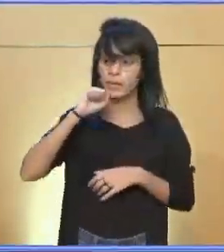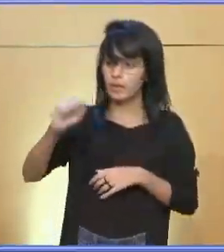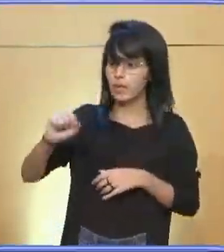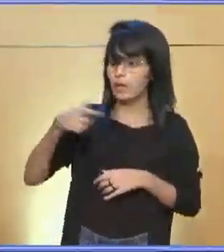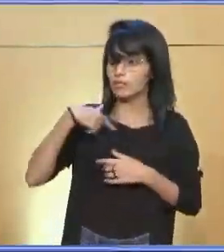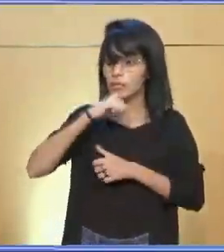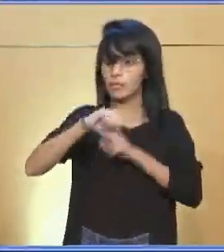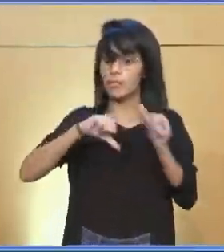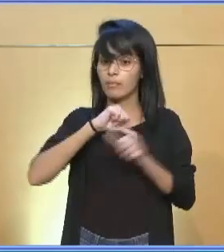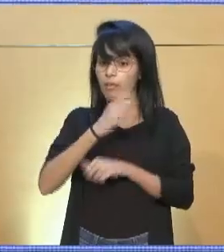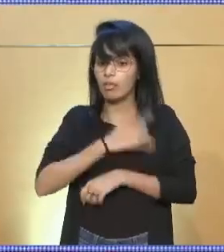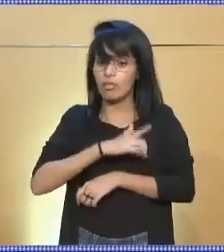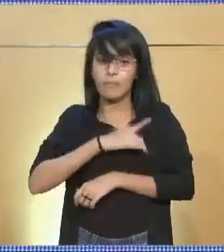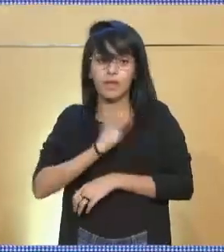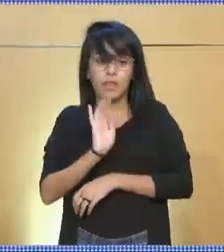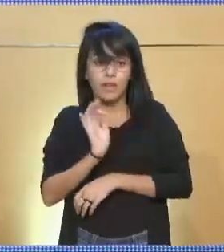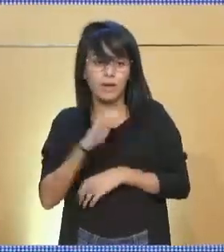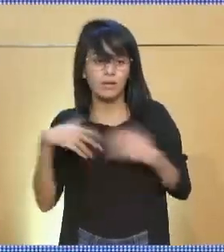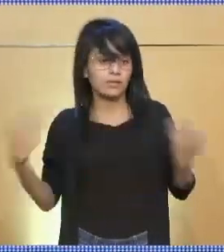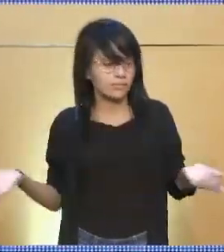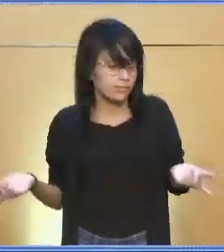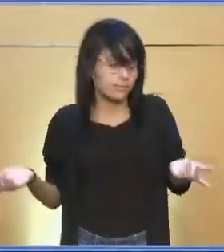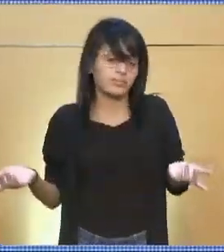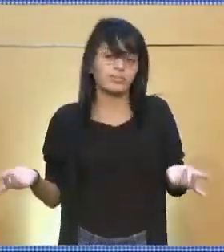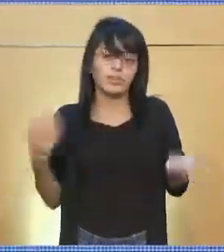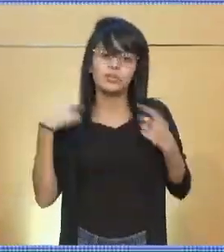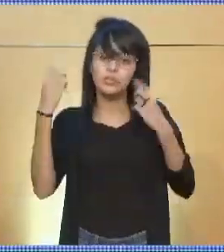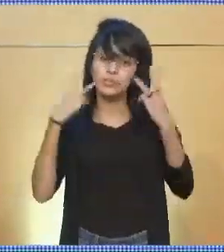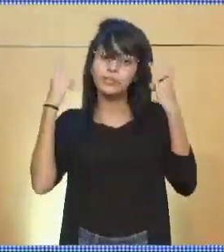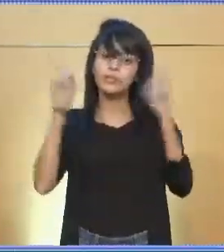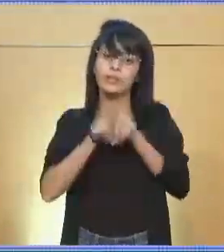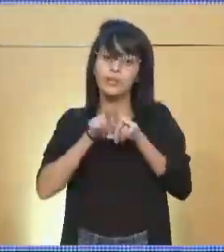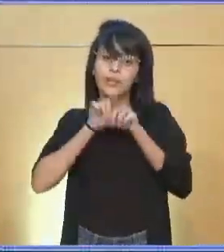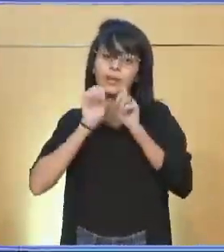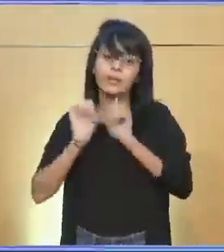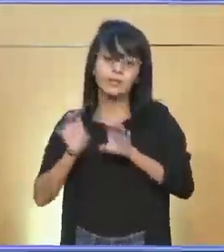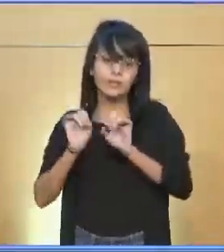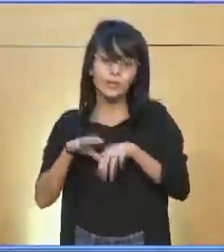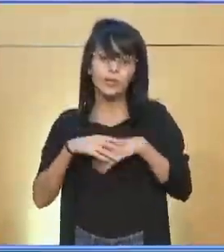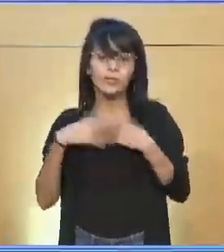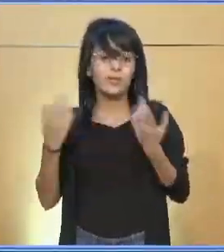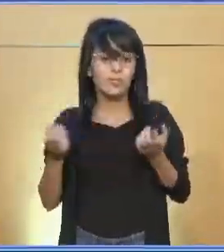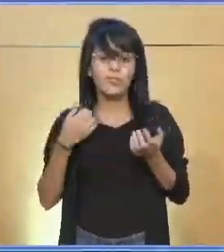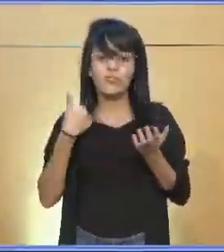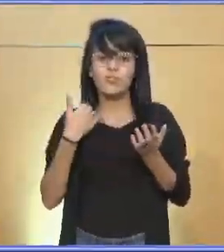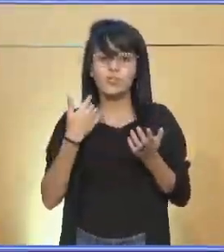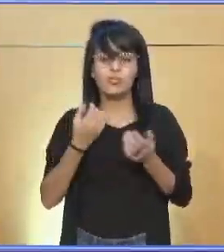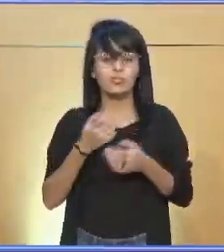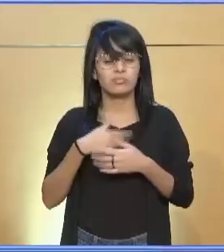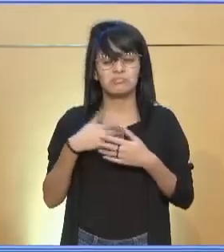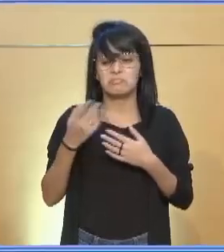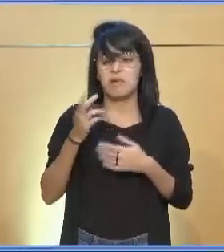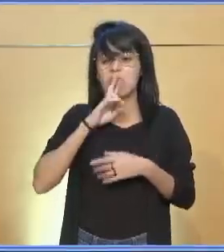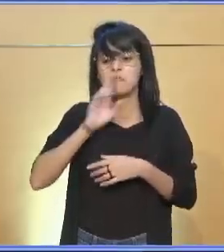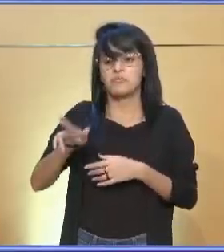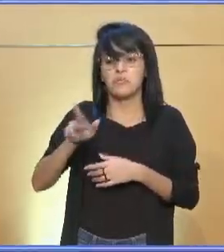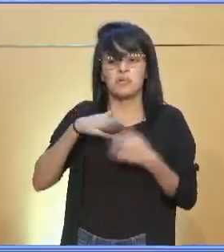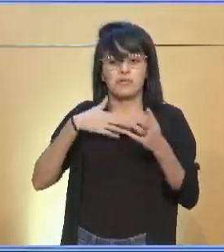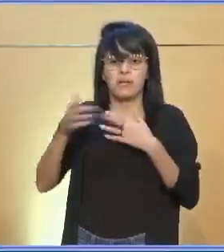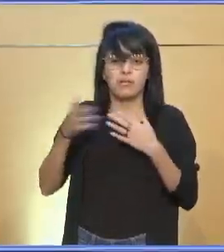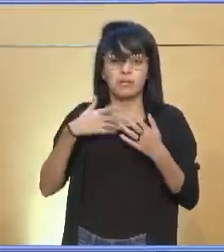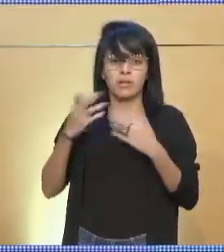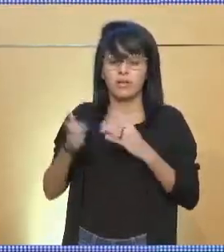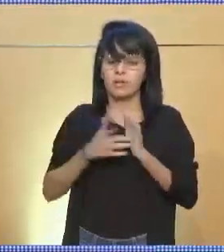não usa nem um pouco de misericórdia, conforme Moisés também ensinou a usar de misericórdia. Então, qualquer resposta de Jesus, Jesus